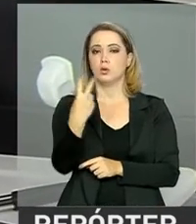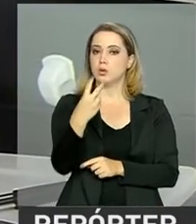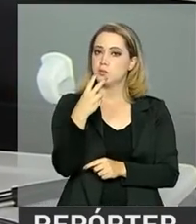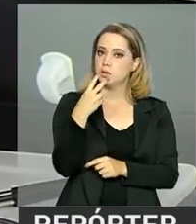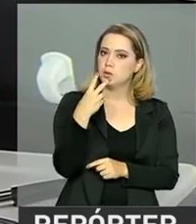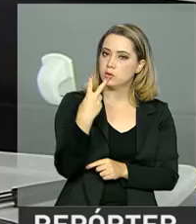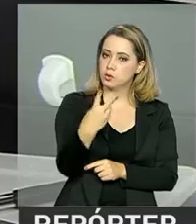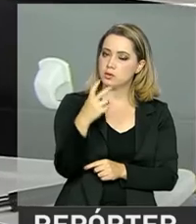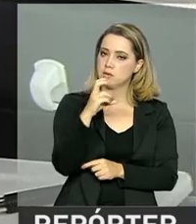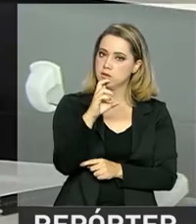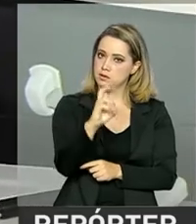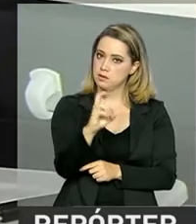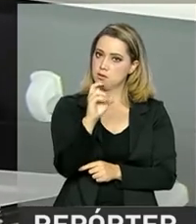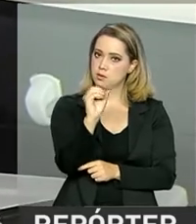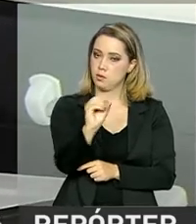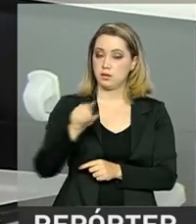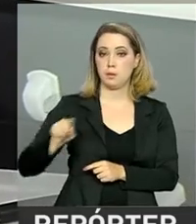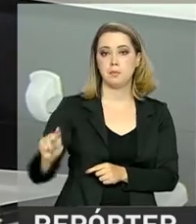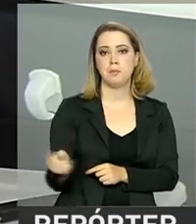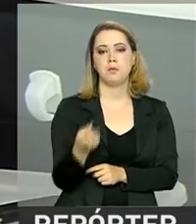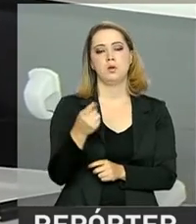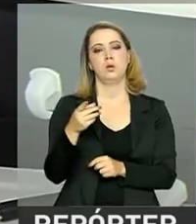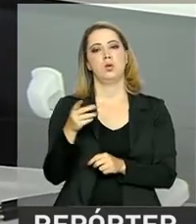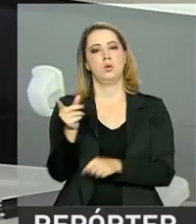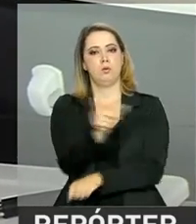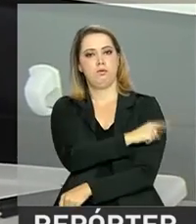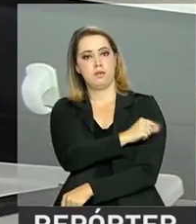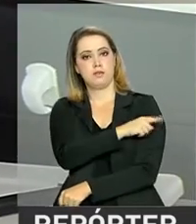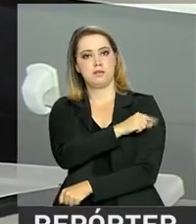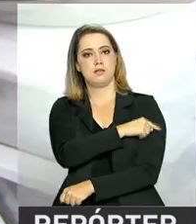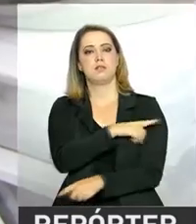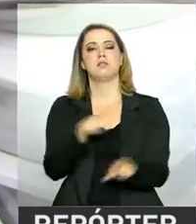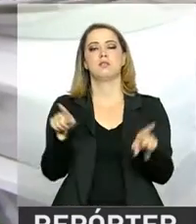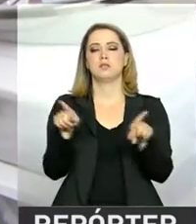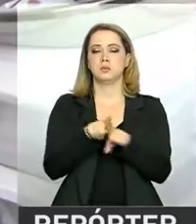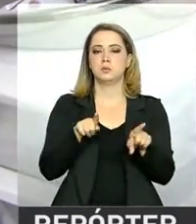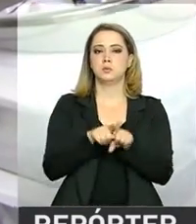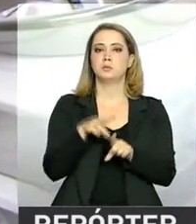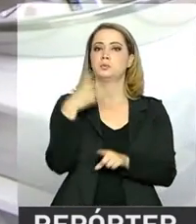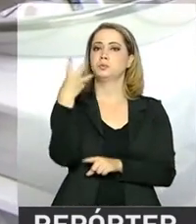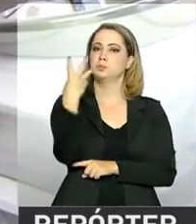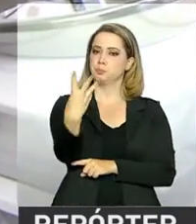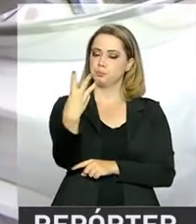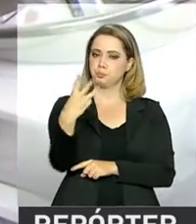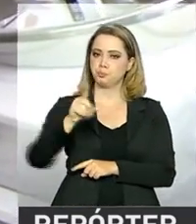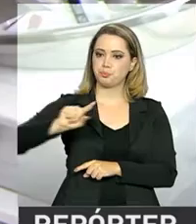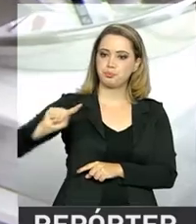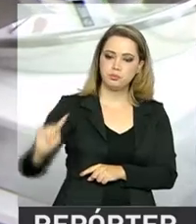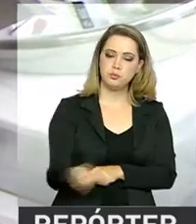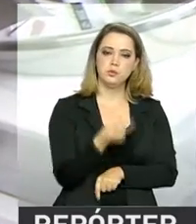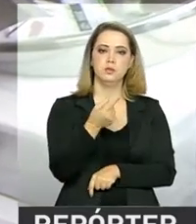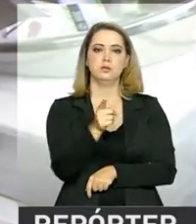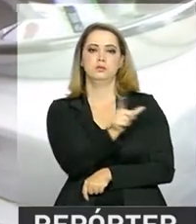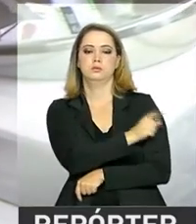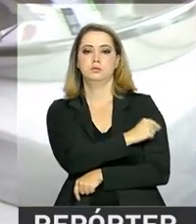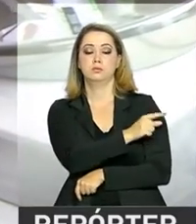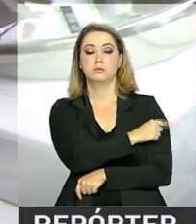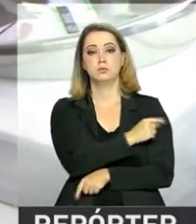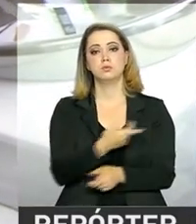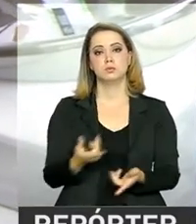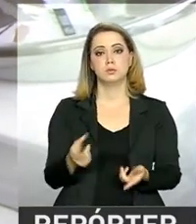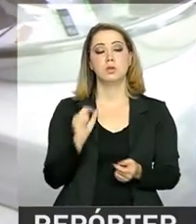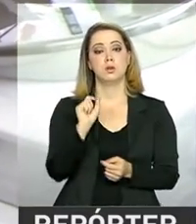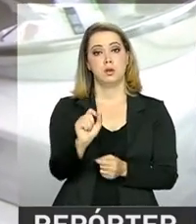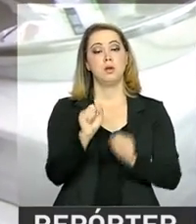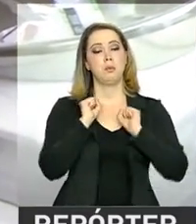doses para a vacina contra o hpv são 3 milhões de doses e para a vacina tríplice dois milhões e meio